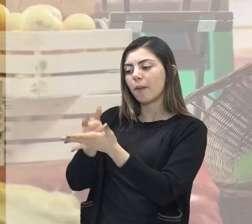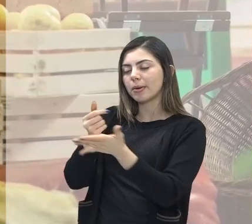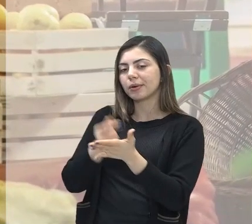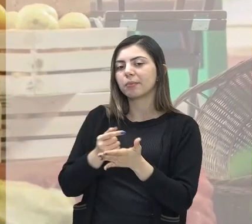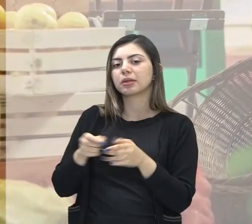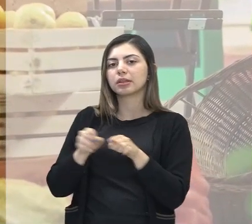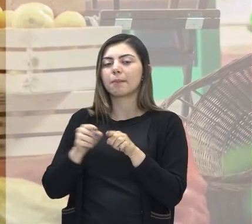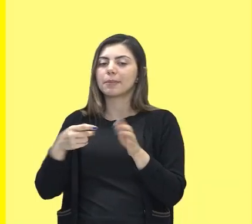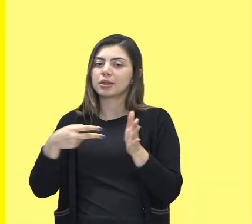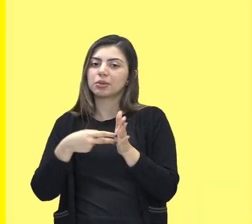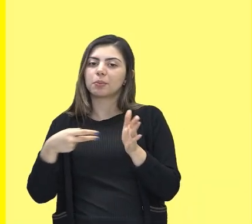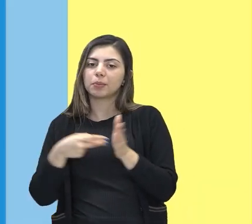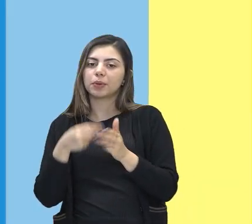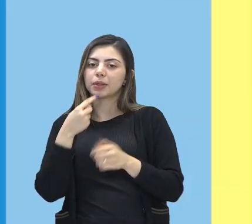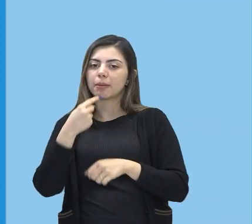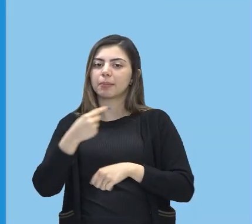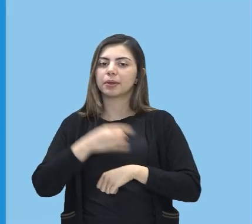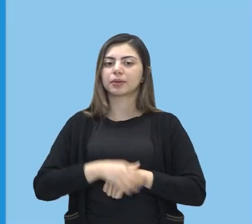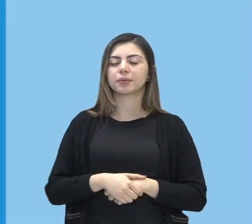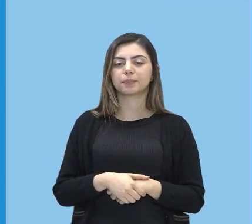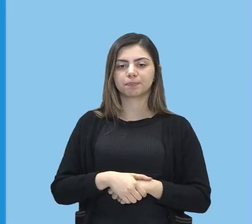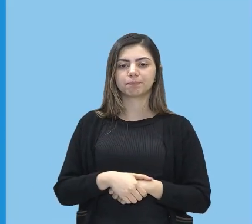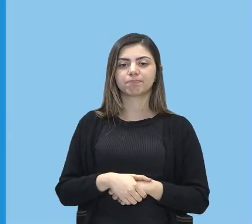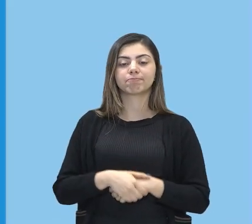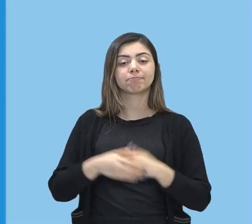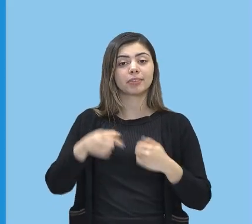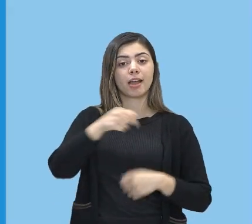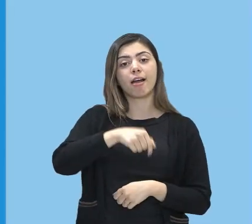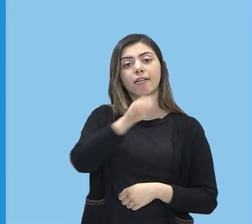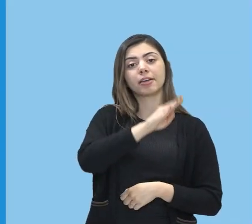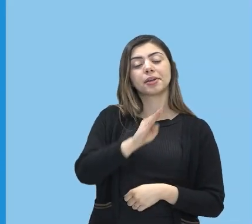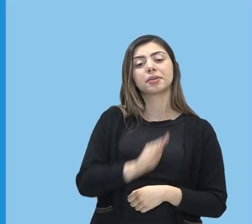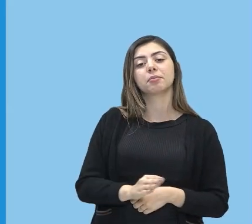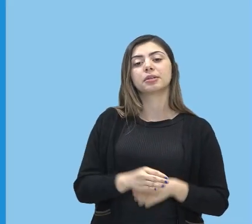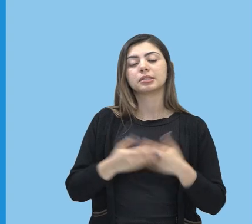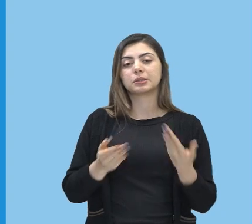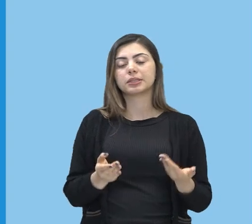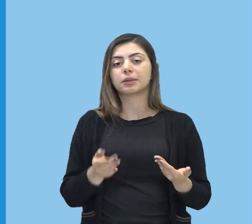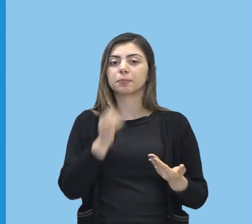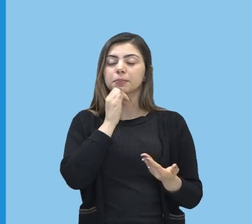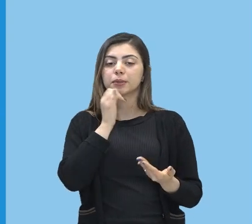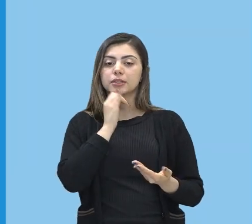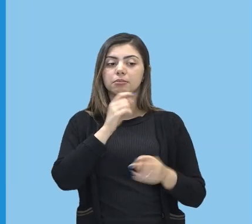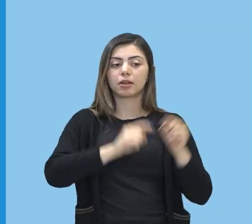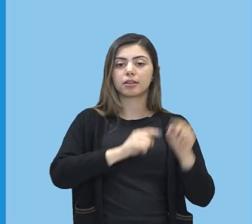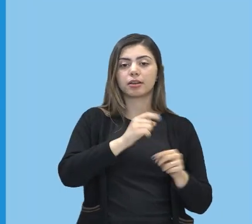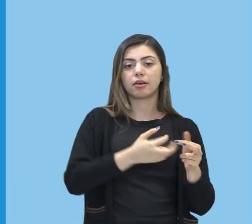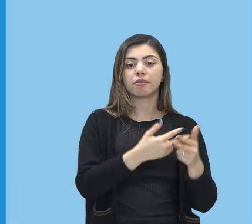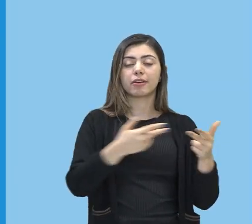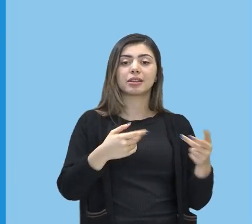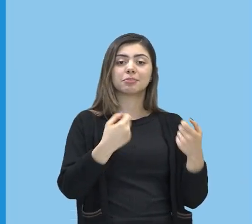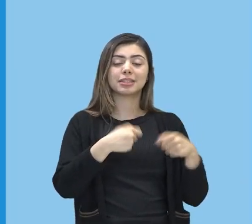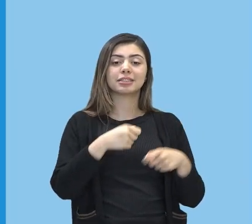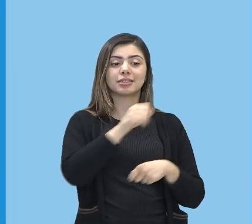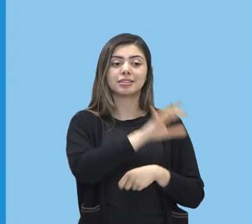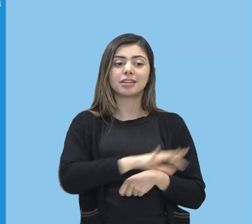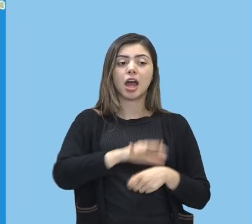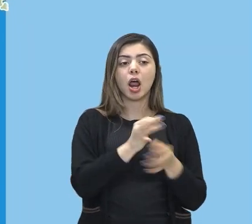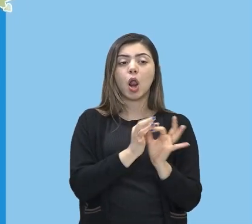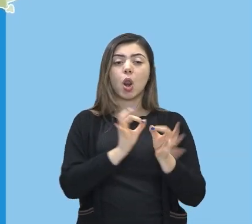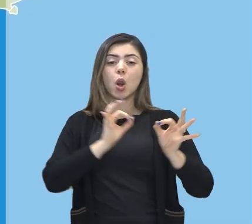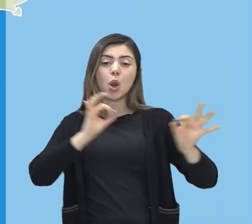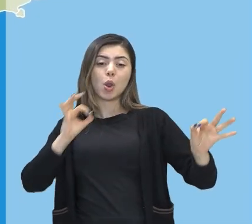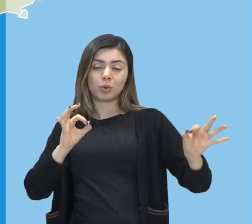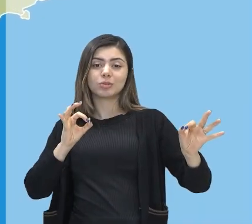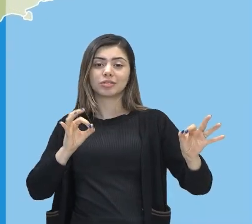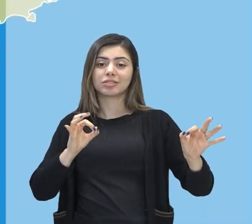para exportação. Aqui no Brasil, em muitos casos, os produtos têm que vir de uma região distante até